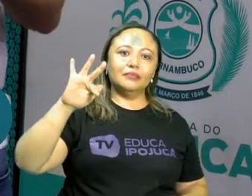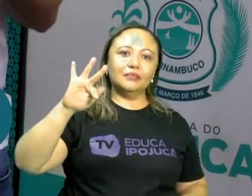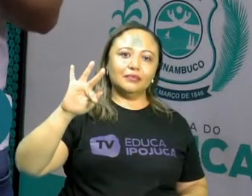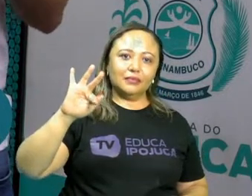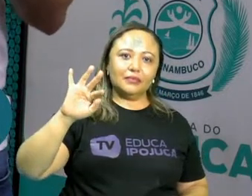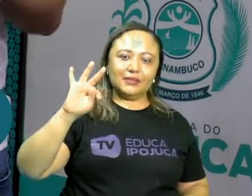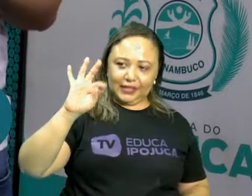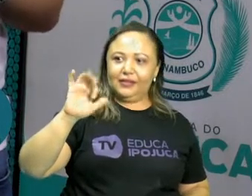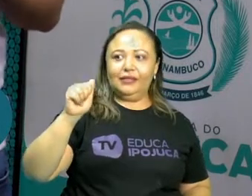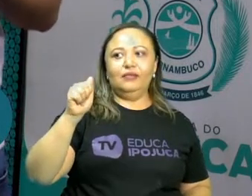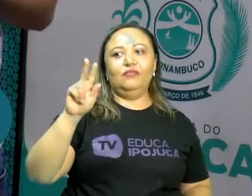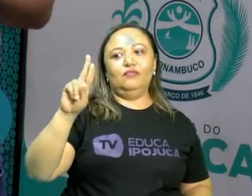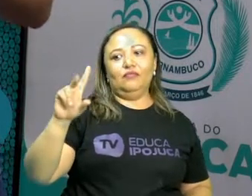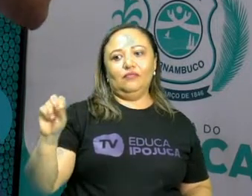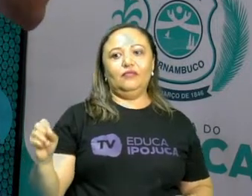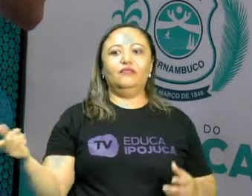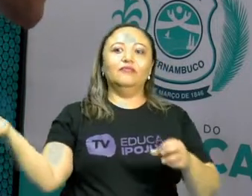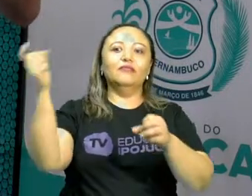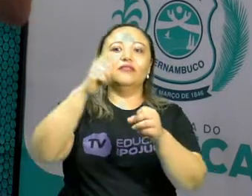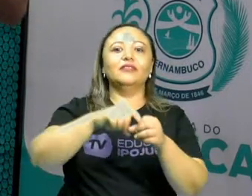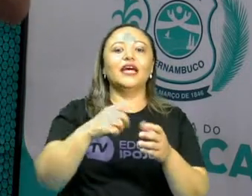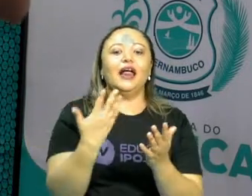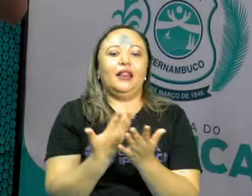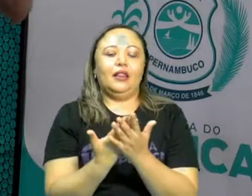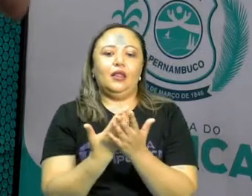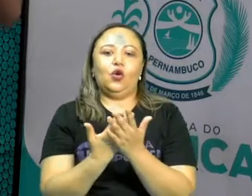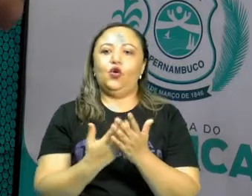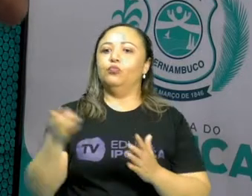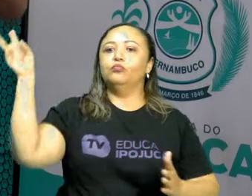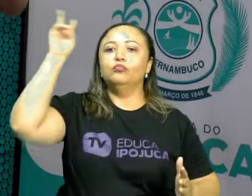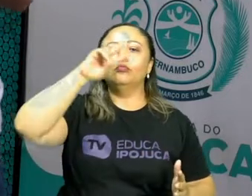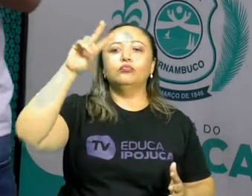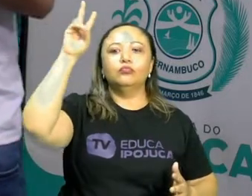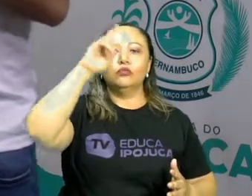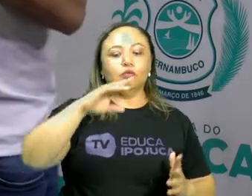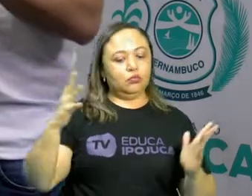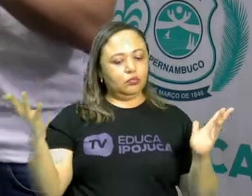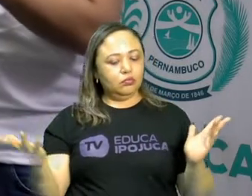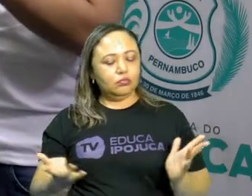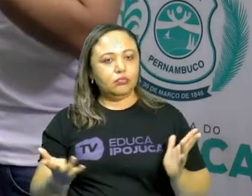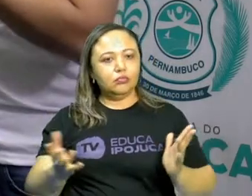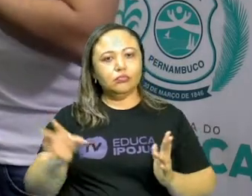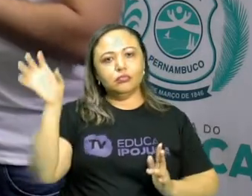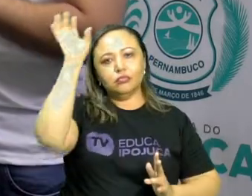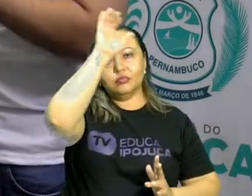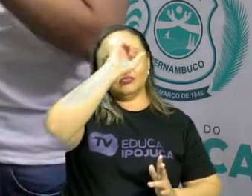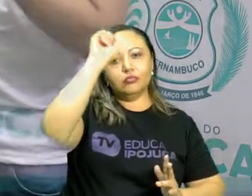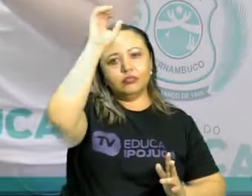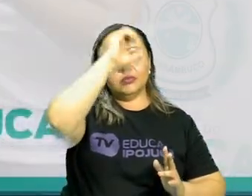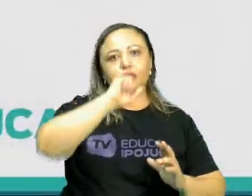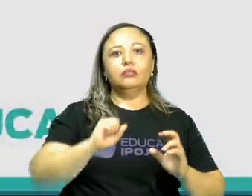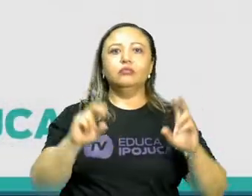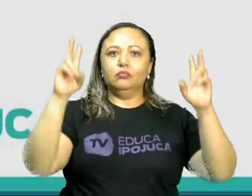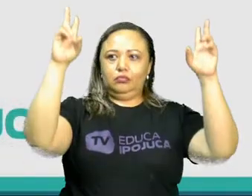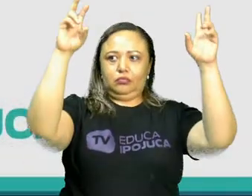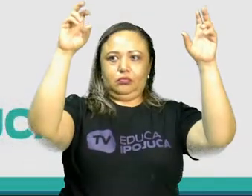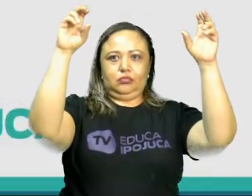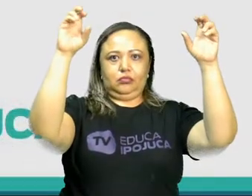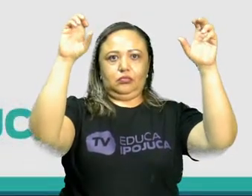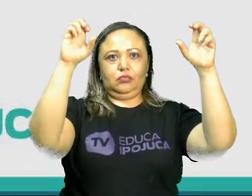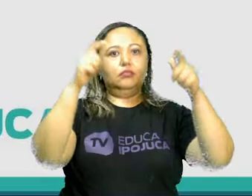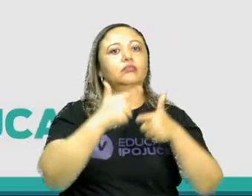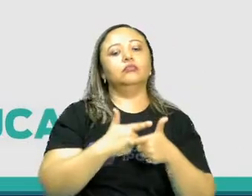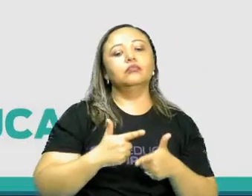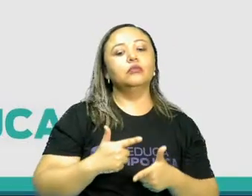E hoje nós vamos retomar então com as nossas aulas de História E hoje nós vamos falar sobre a crise